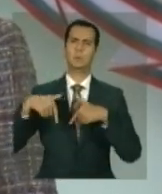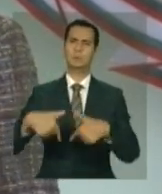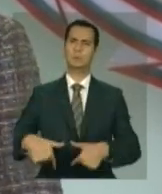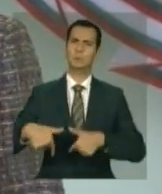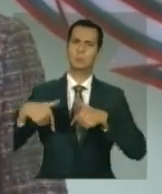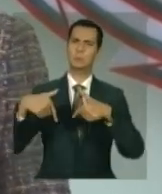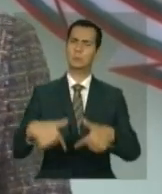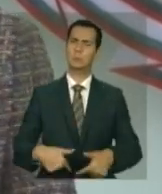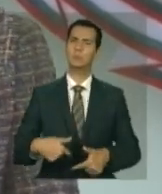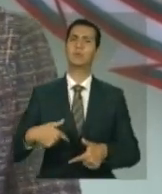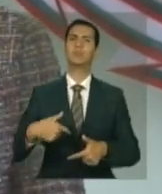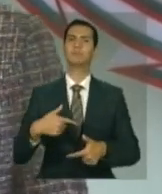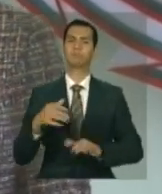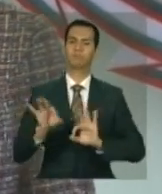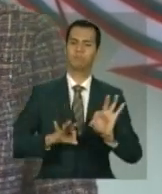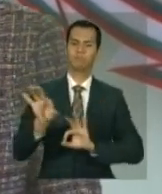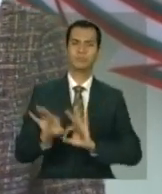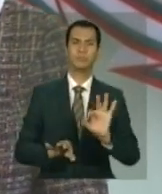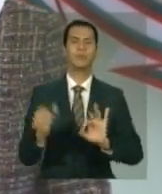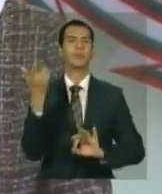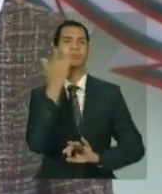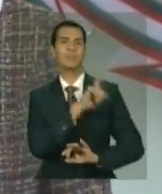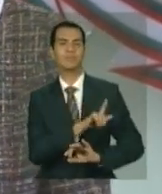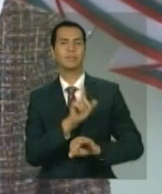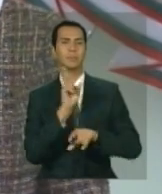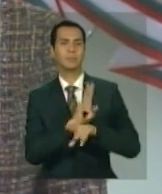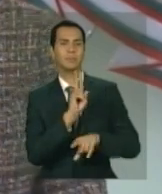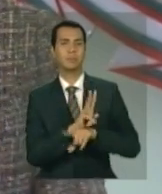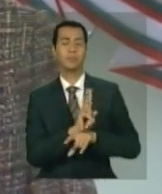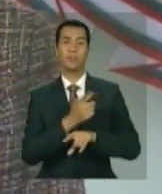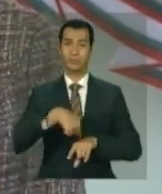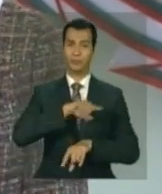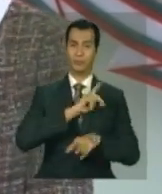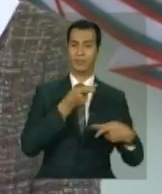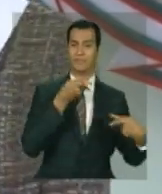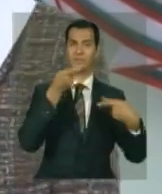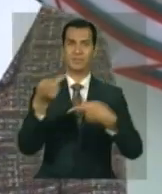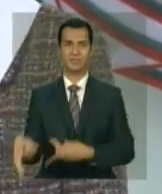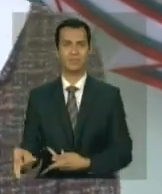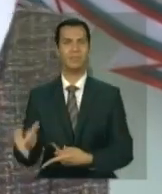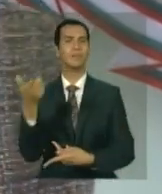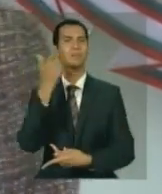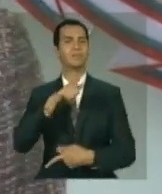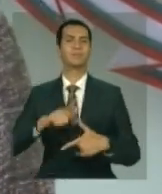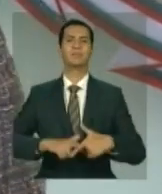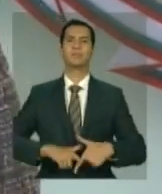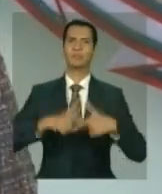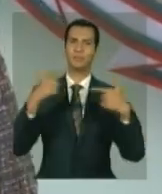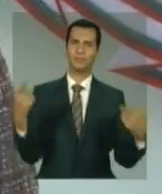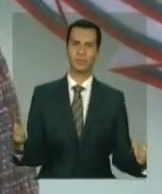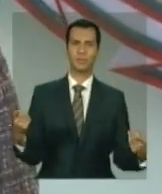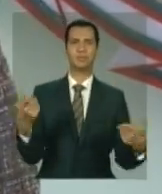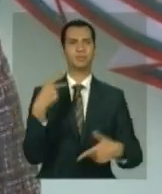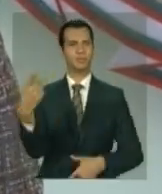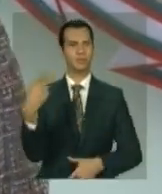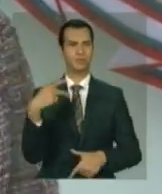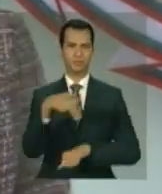atenções para que esta fosse uma visita à altura das expectativas das duas partes.